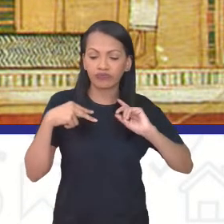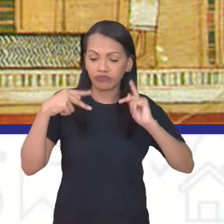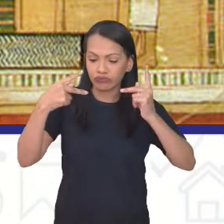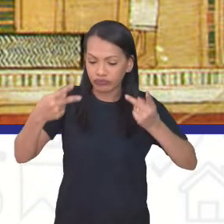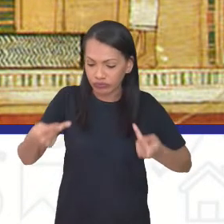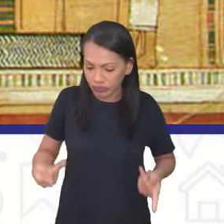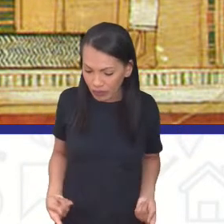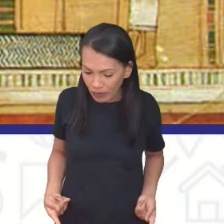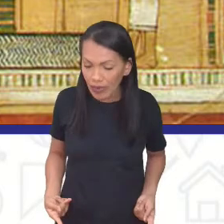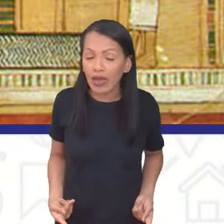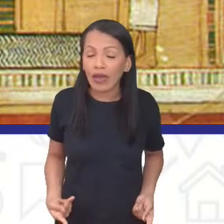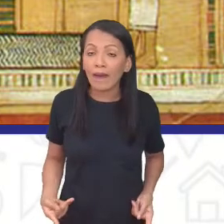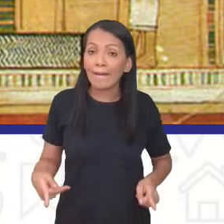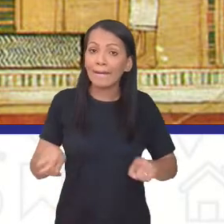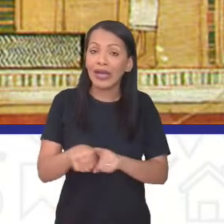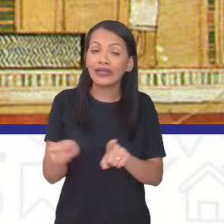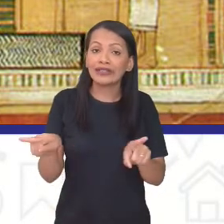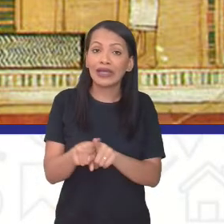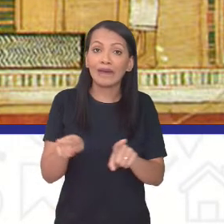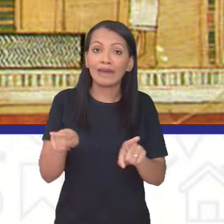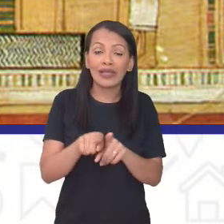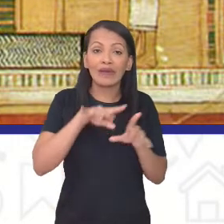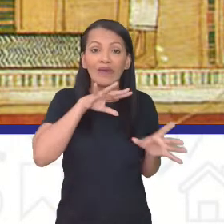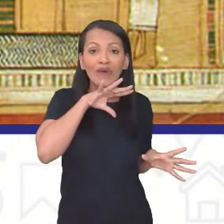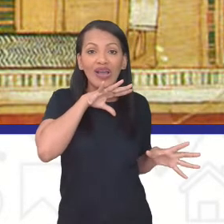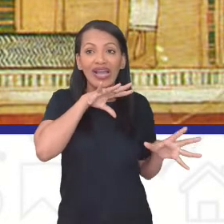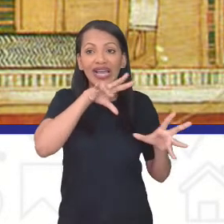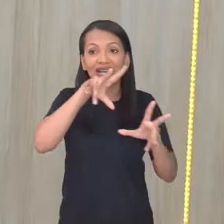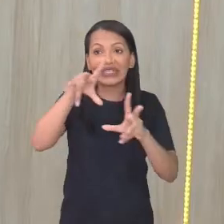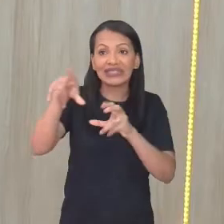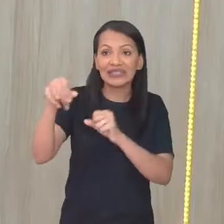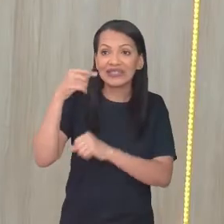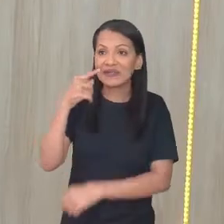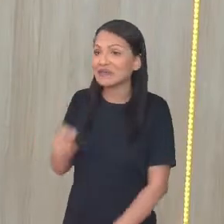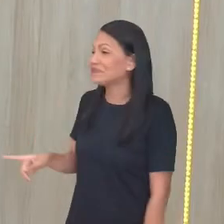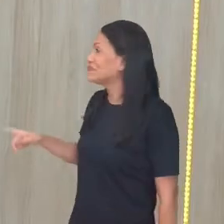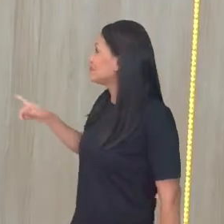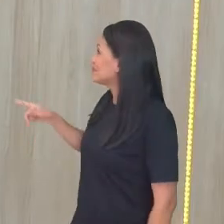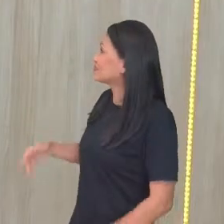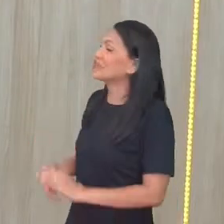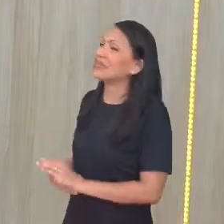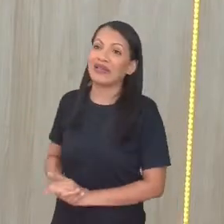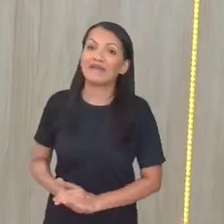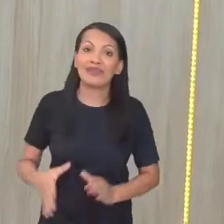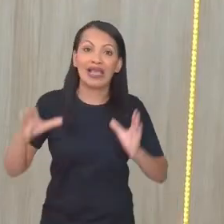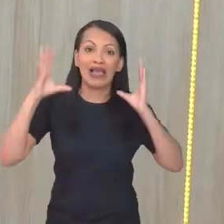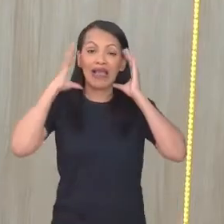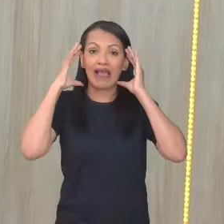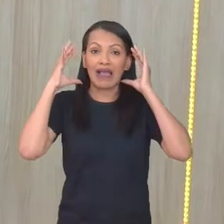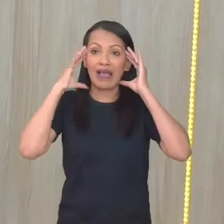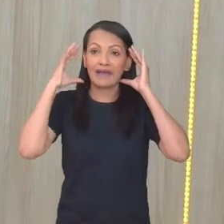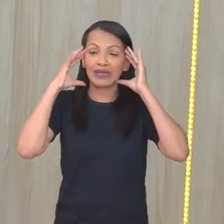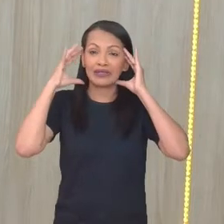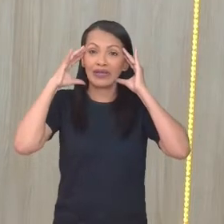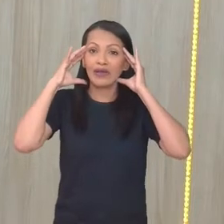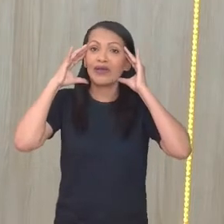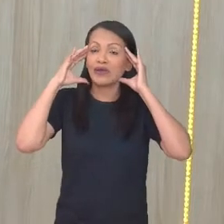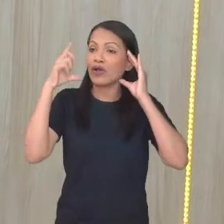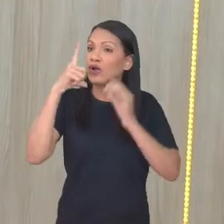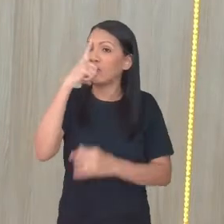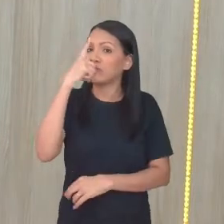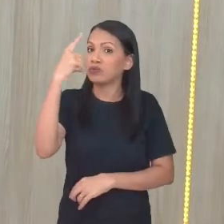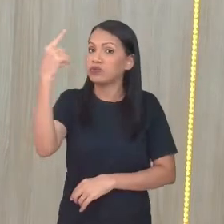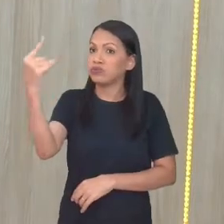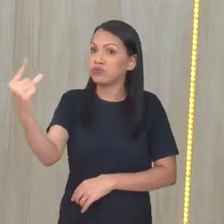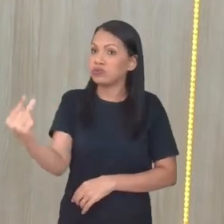E animais ao mesmo tempo. Então, observa aqui, ó, camarada aqui, ó, com a cabeça, né, de falcão, ó, e o